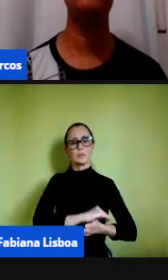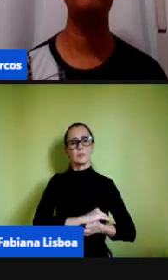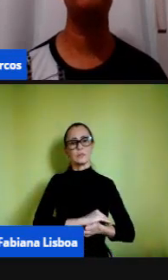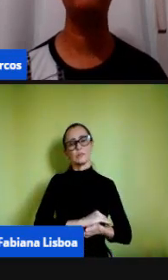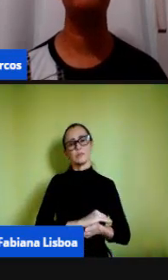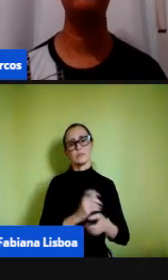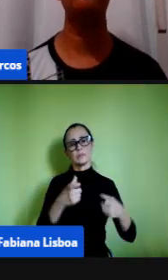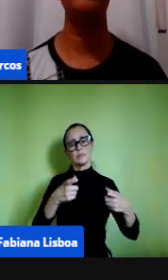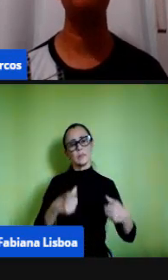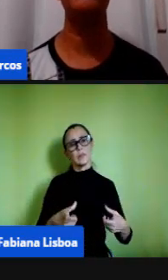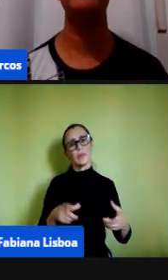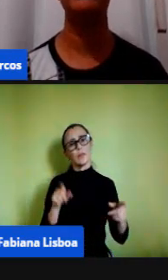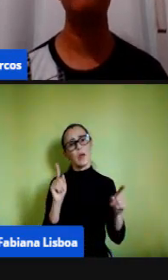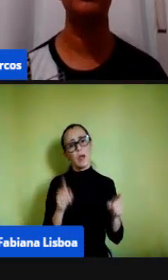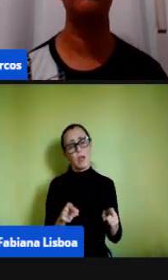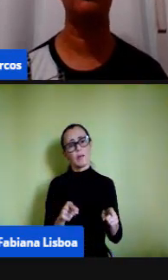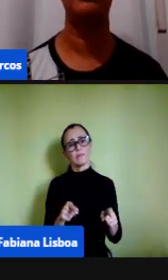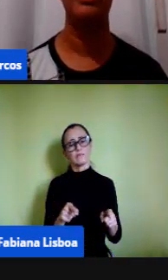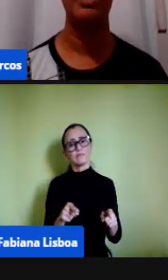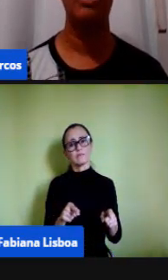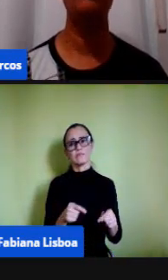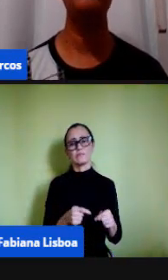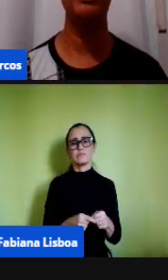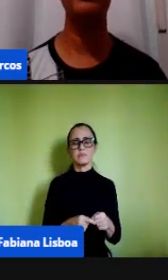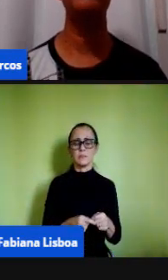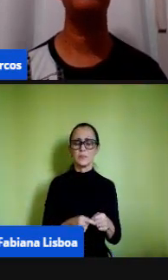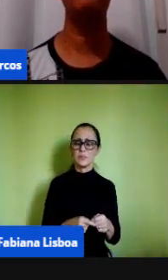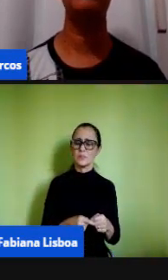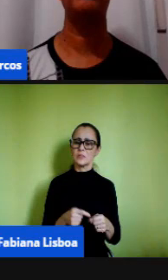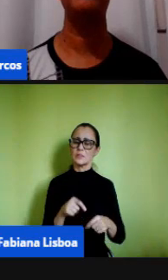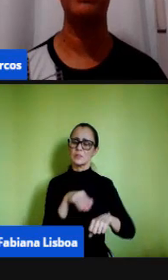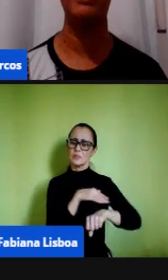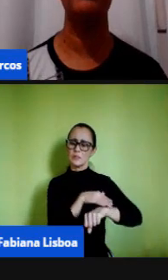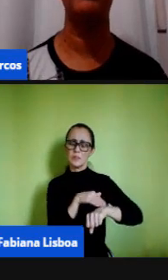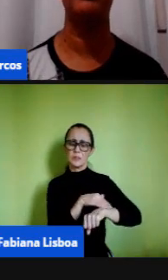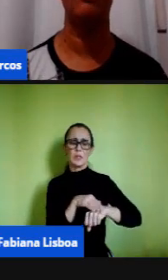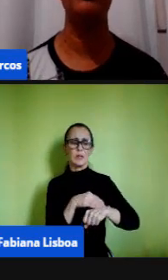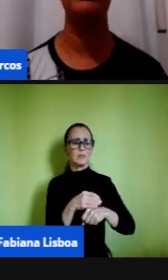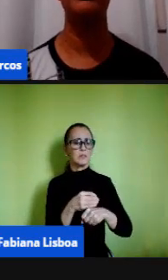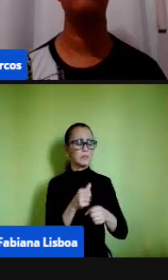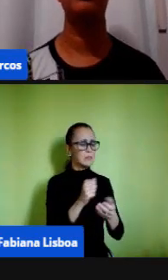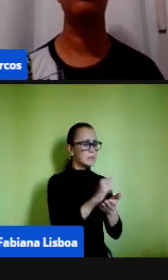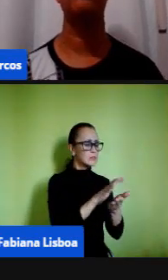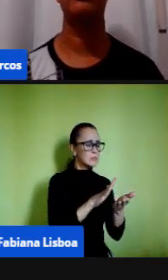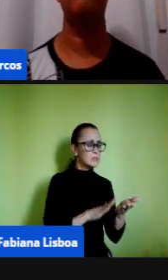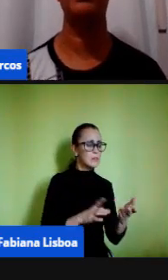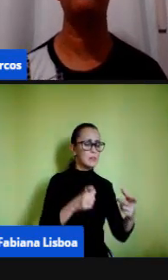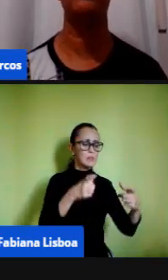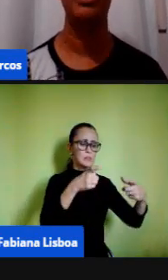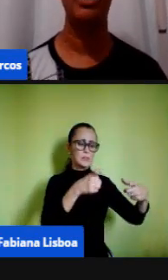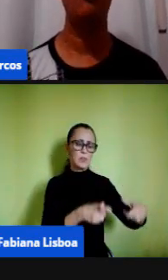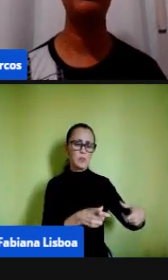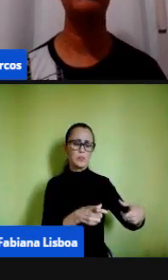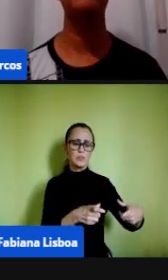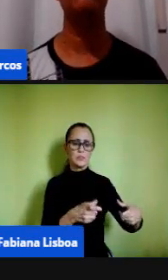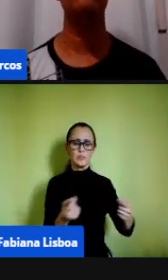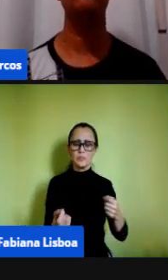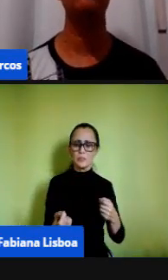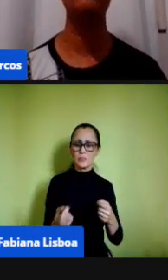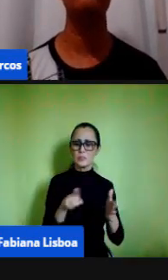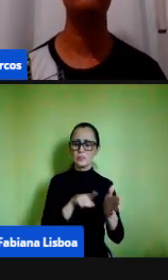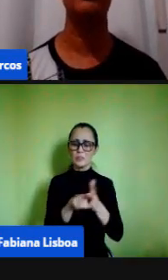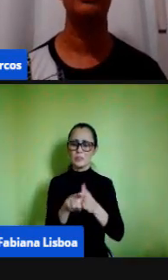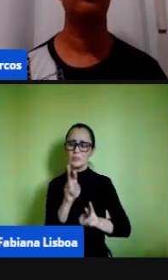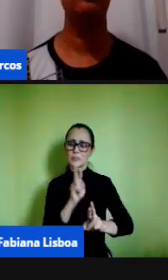vai ser justamente para nós descobrirmos esses caminhos. Aonde é que estão as habilidades, aonde que estão os questionamentos, aonde que estão